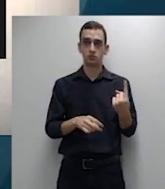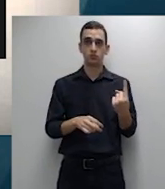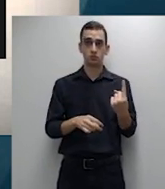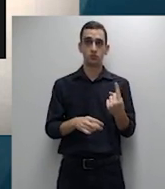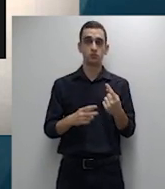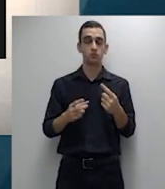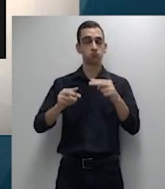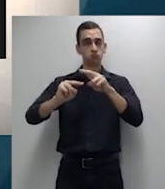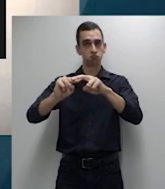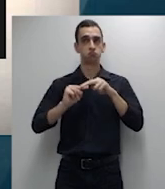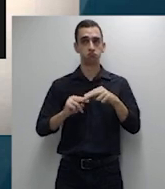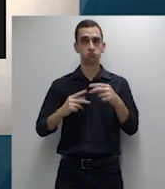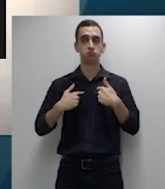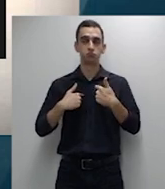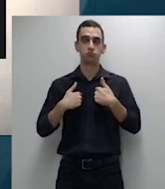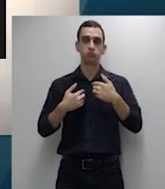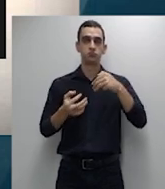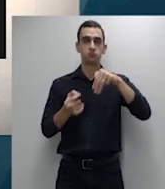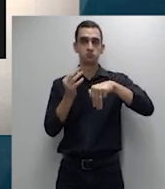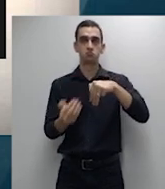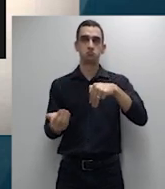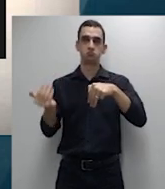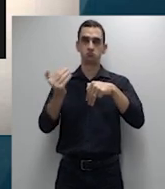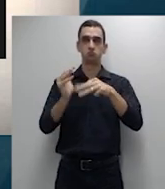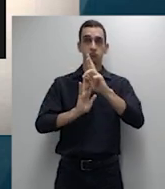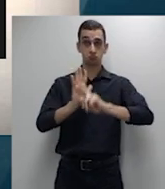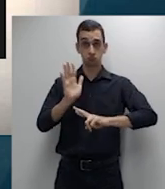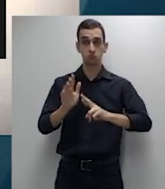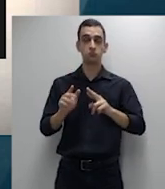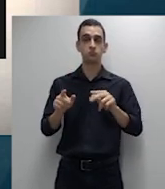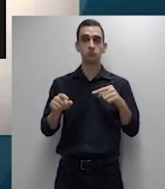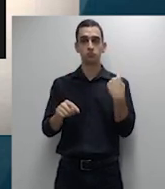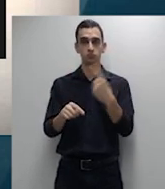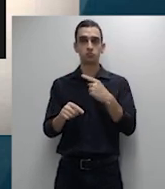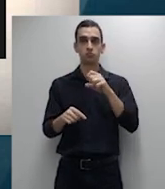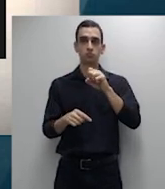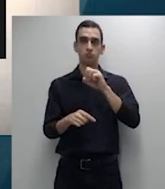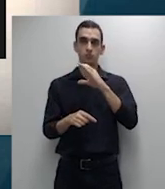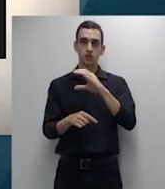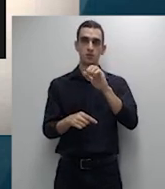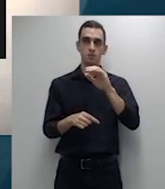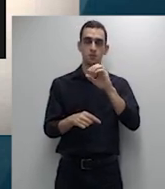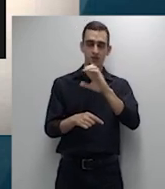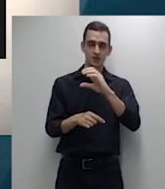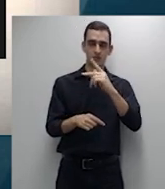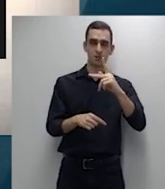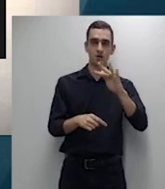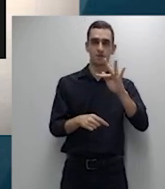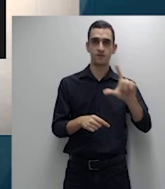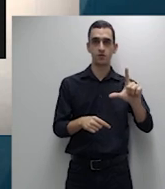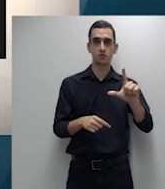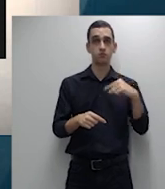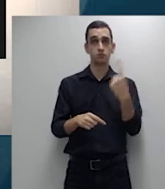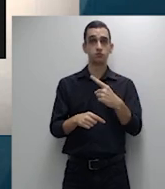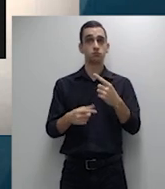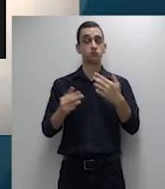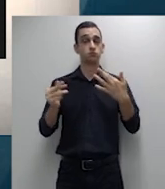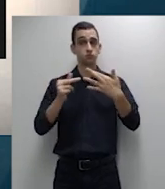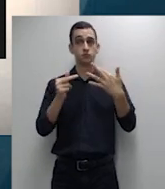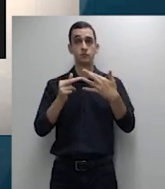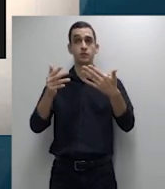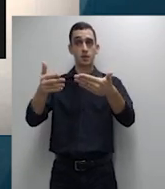senhor presidente senhora pênis tem os ministros é que a CPFL pede que o recurso especial seja desprovido